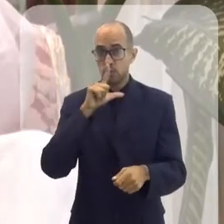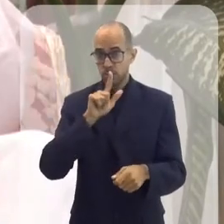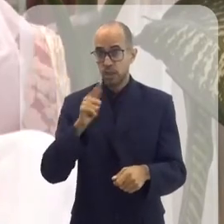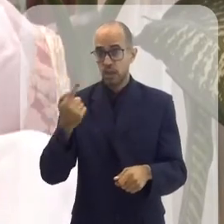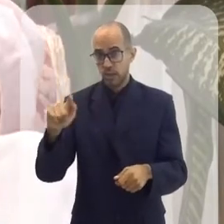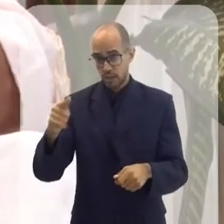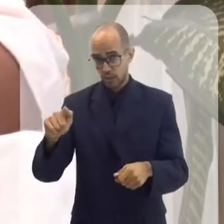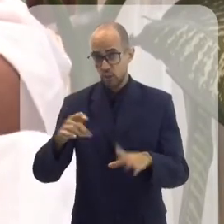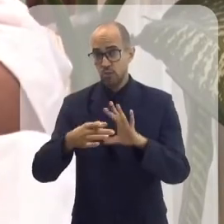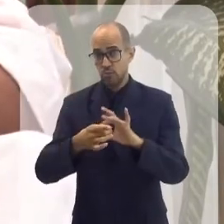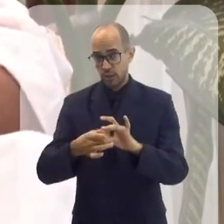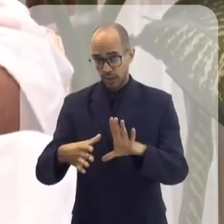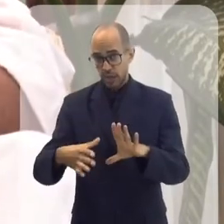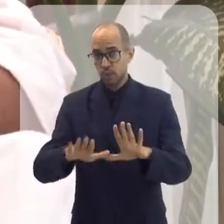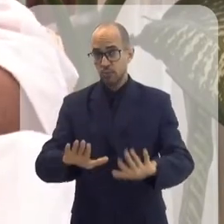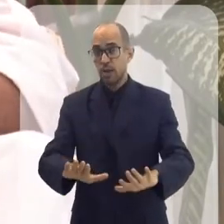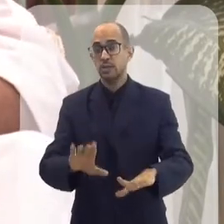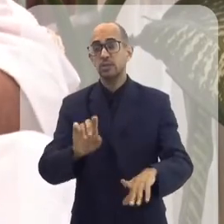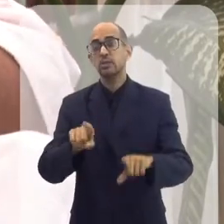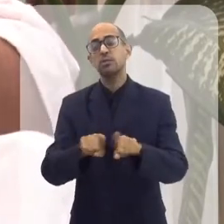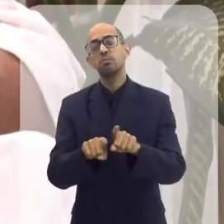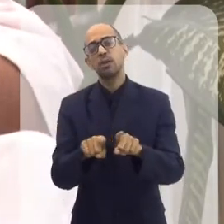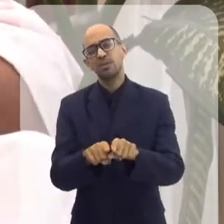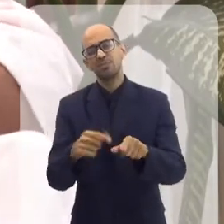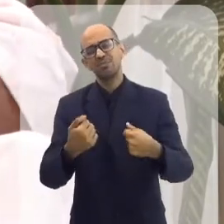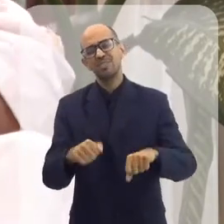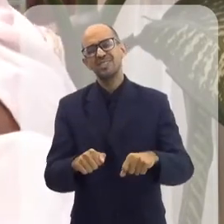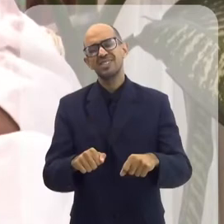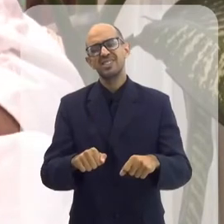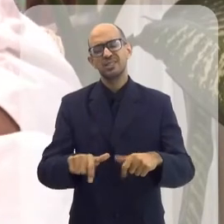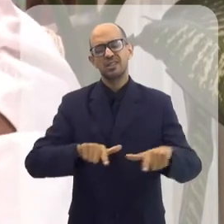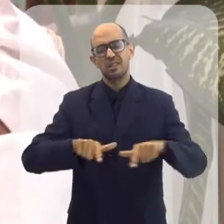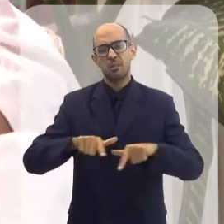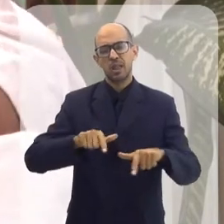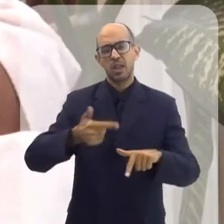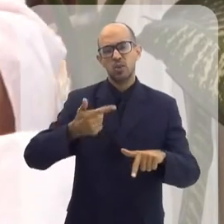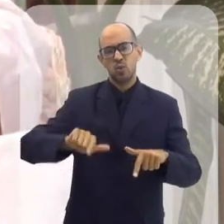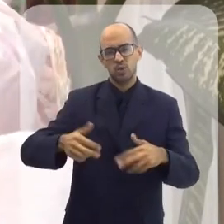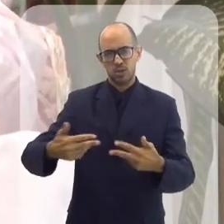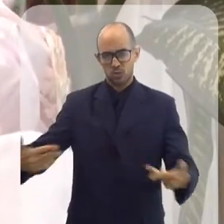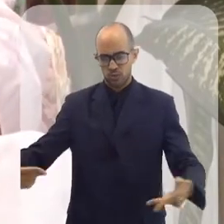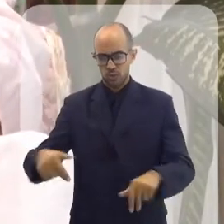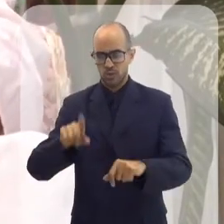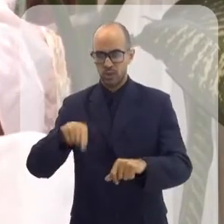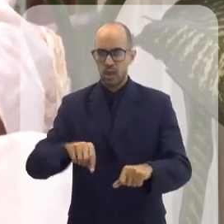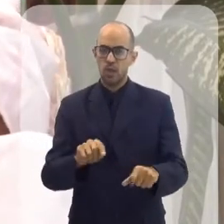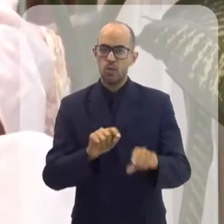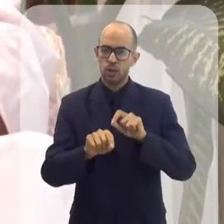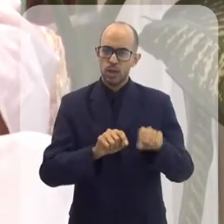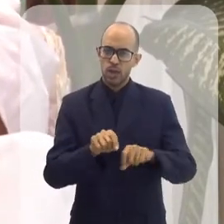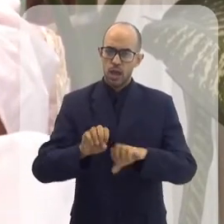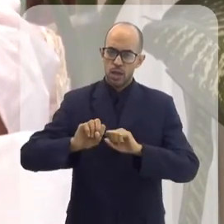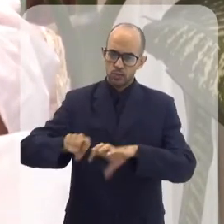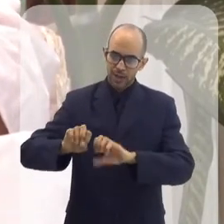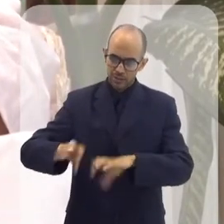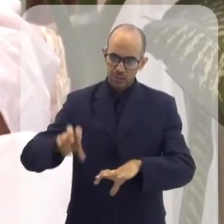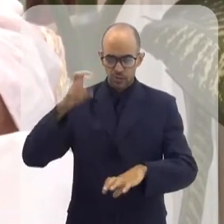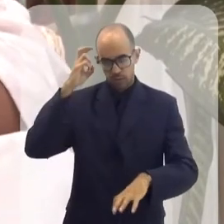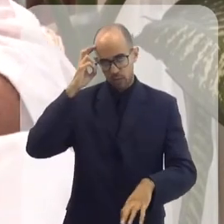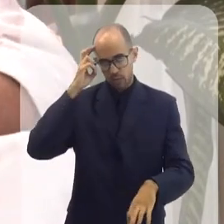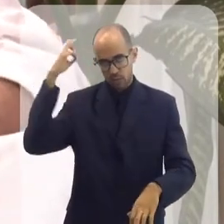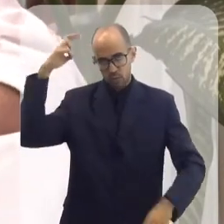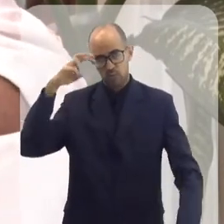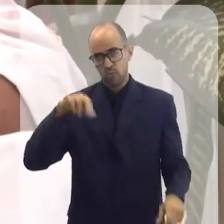a liberdade que já existe mas a gente precisa trabalhar em outros flancos Como a educação